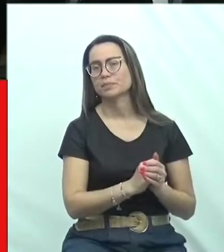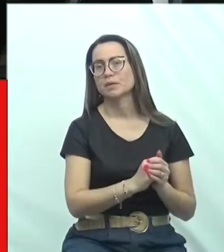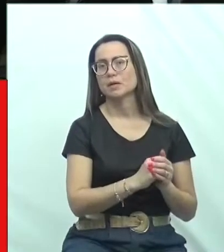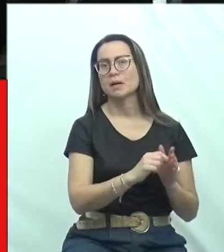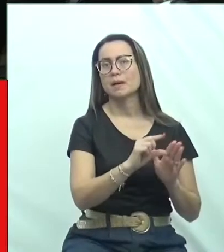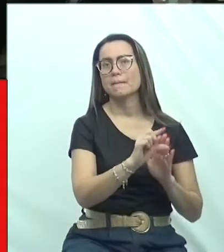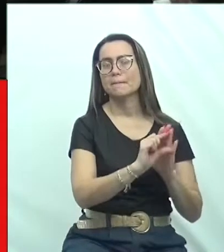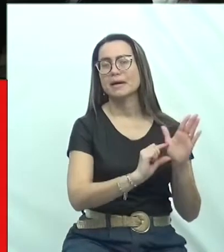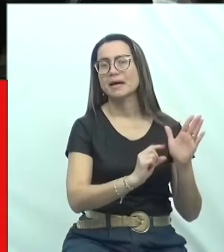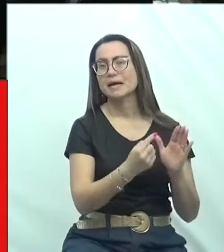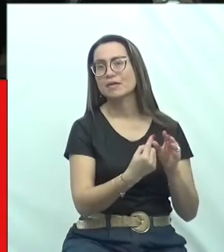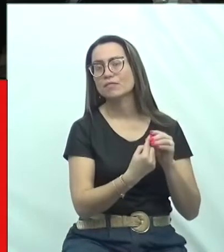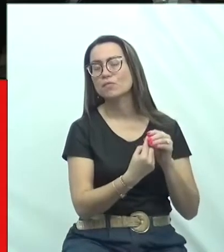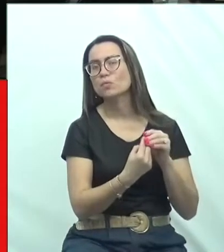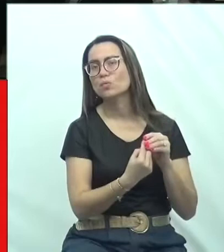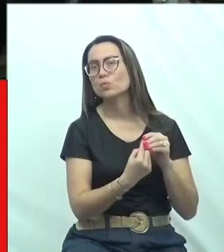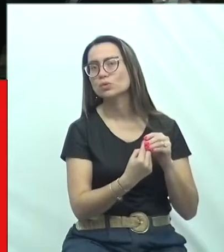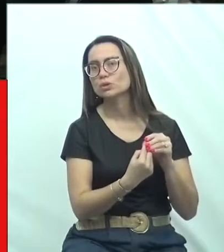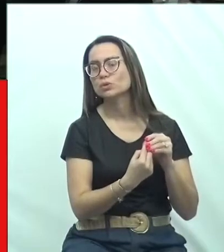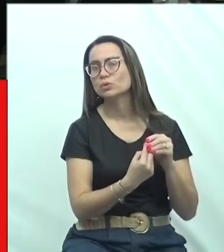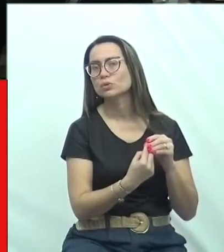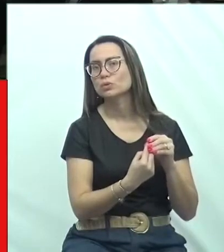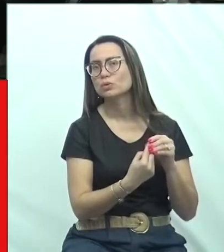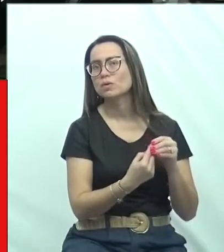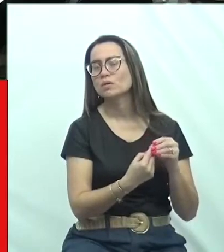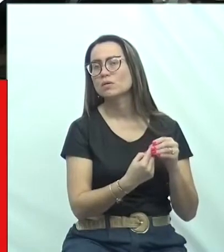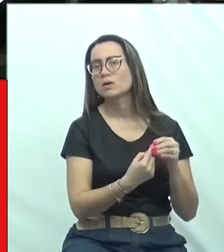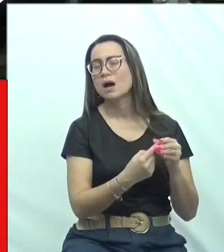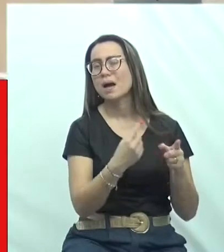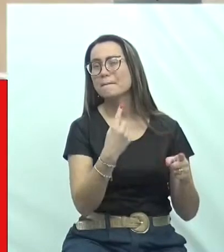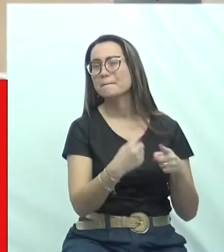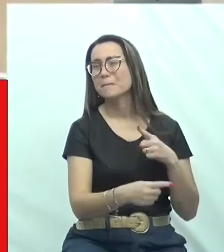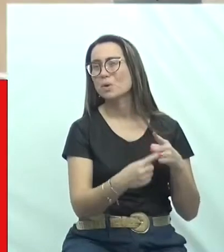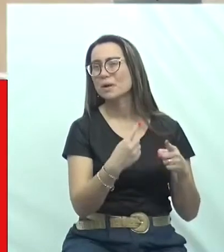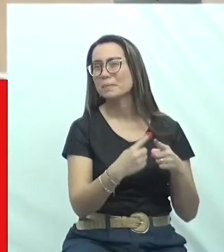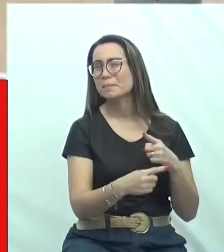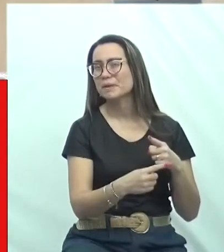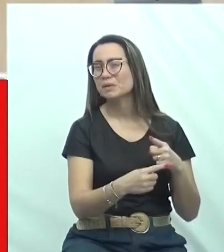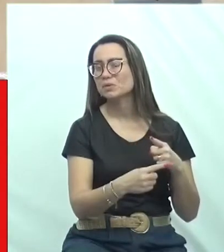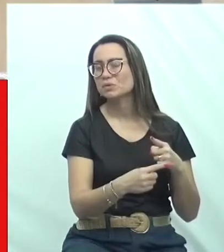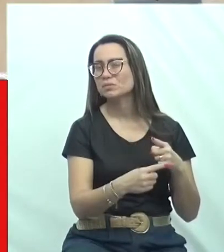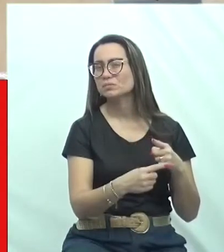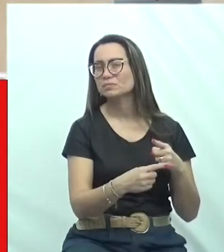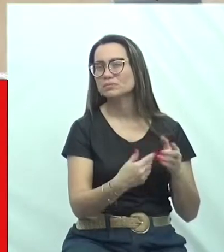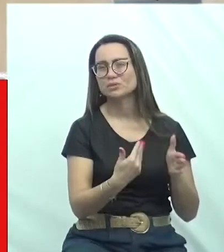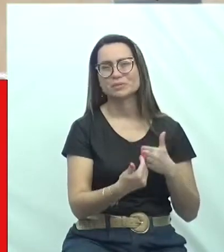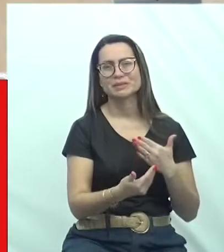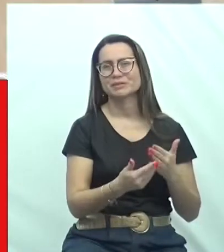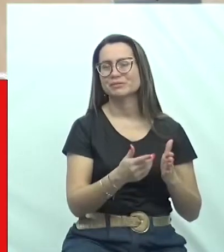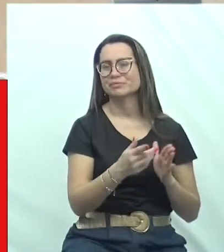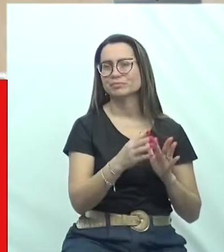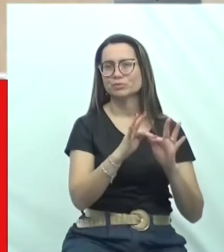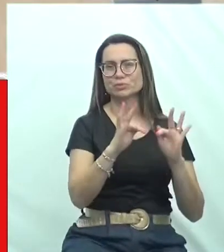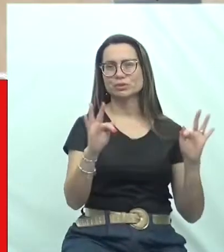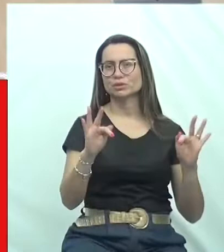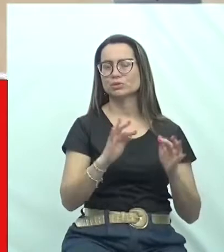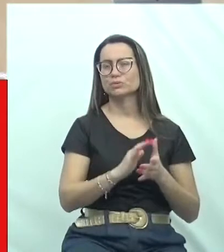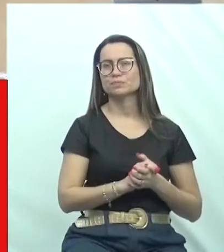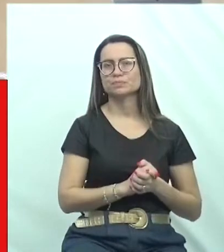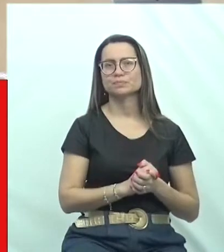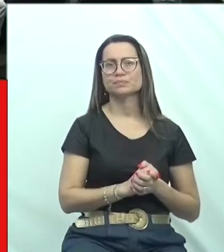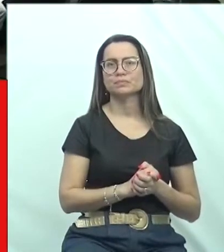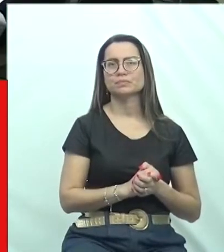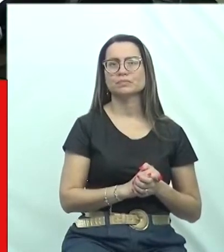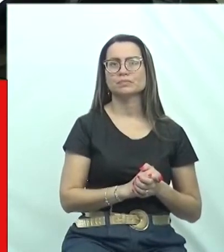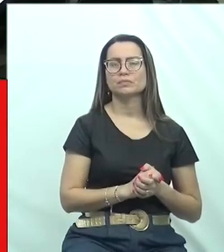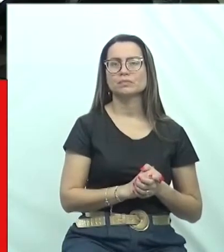do hidrômetro, inclusive na instalação predial que influencie nas condições meteorológicas no equipamento. Então, temos dois dispositivos.